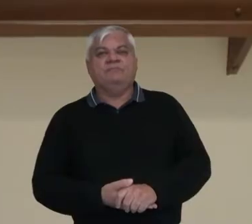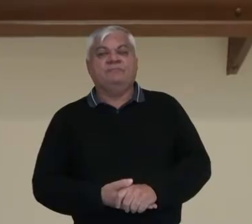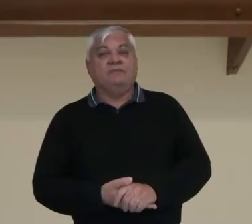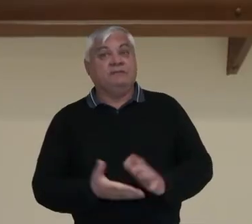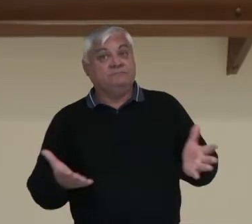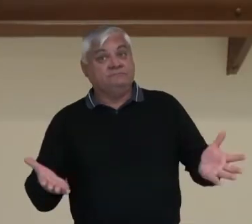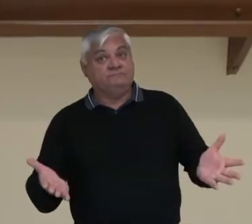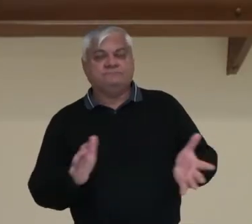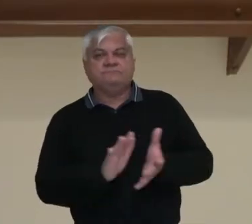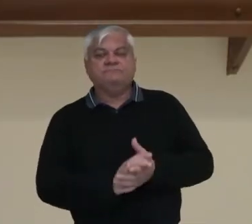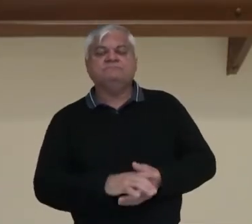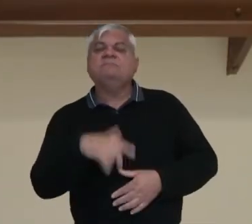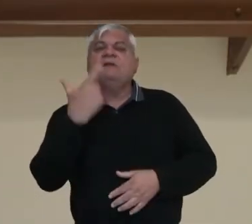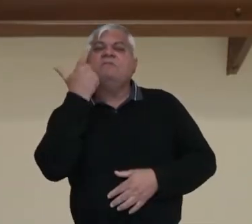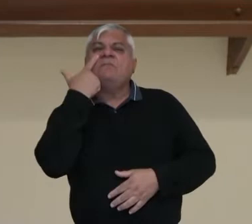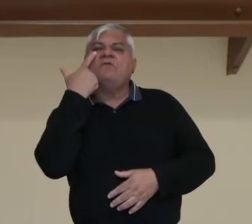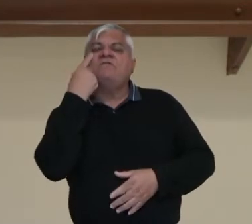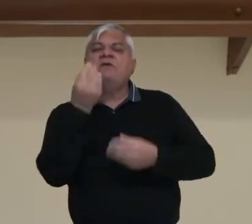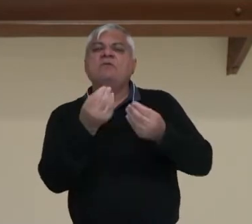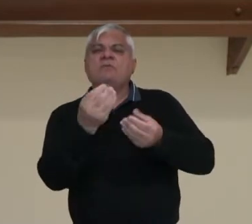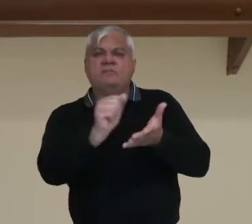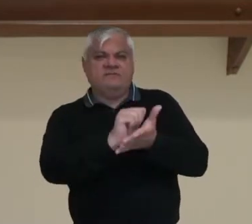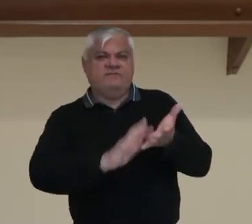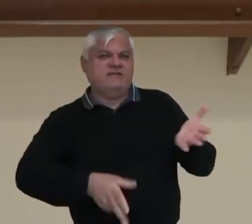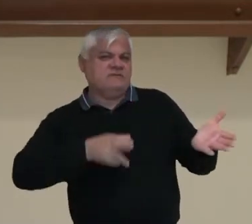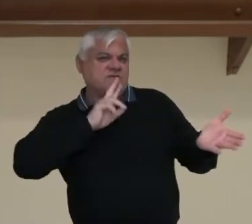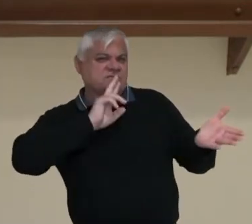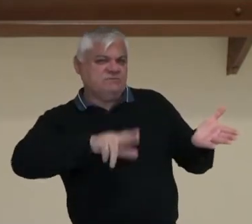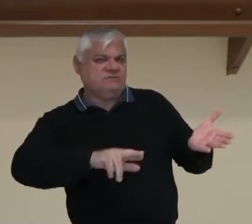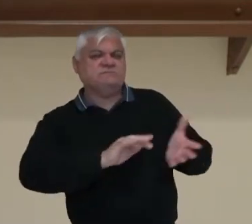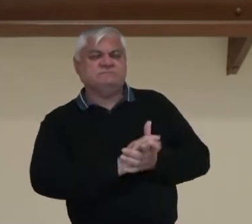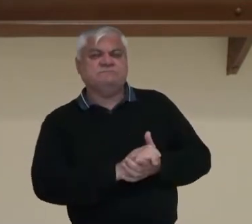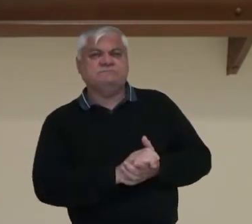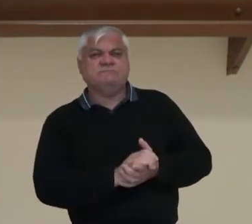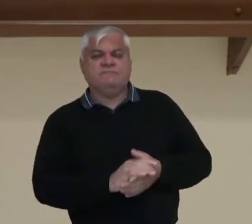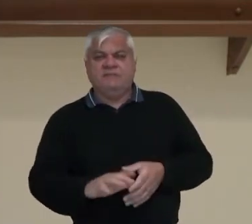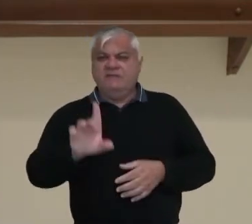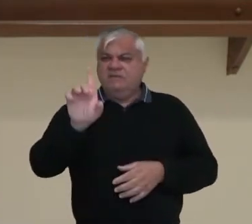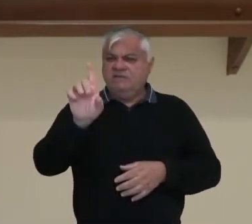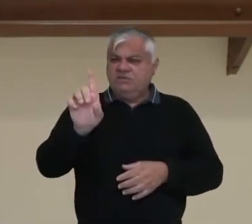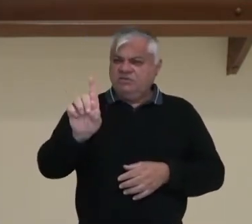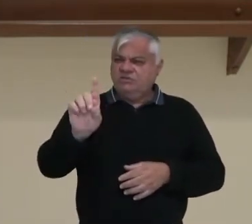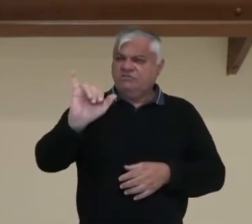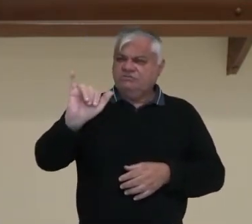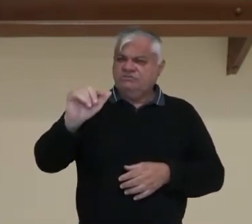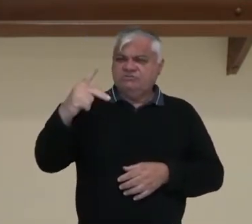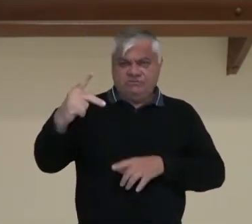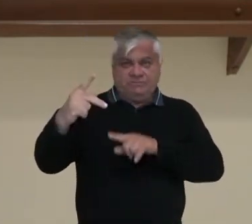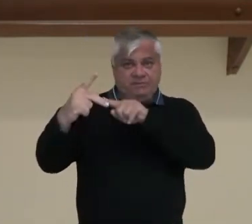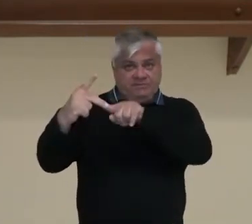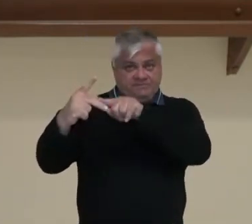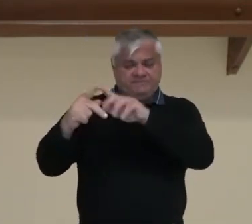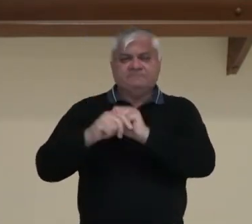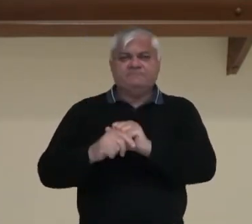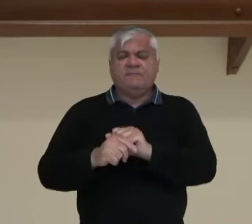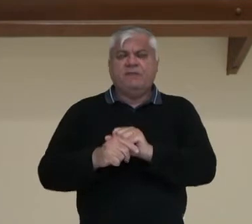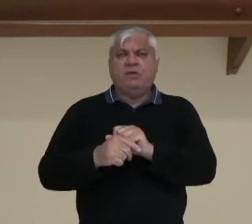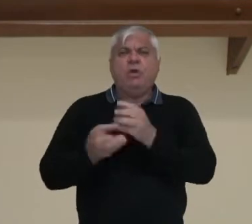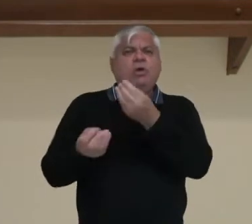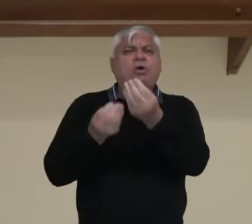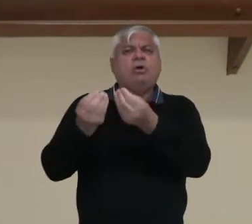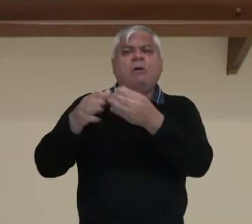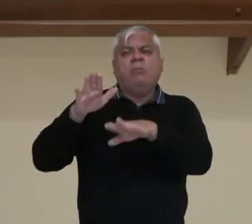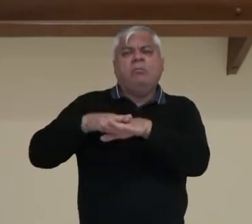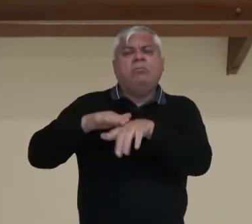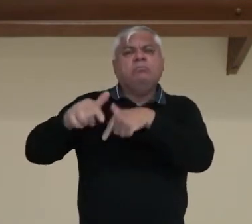Bom, pessoal, vamos dar uma olhada nessa atividade? Como o Departamento de Imprensa e Propaganda, o DIP, mantinha